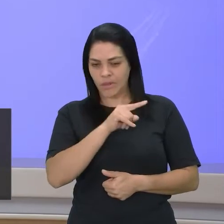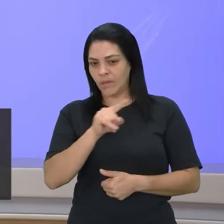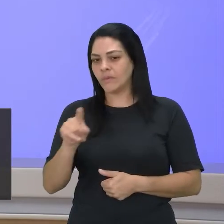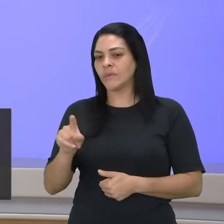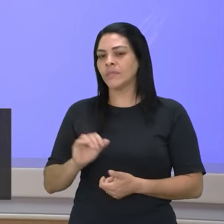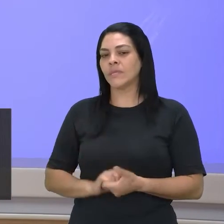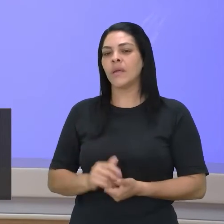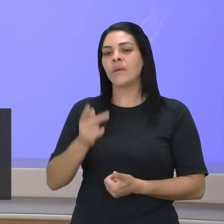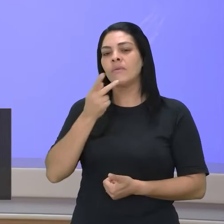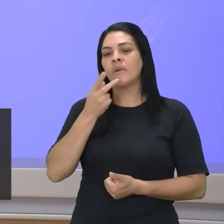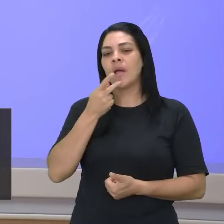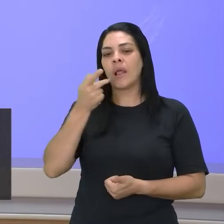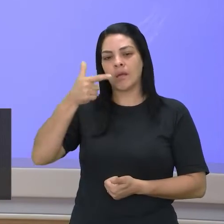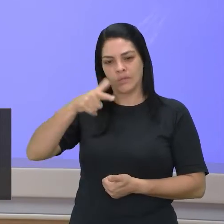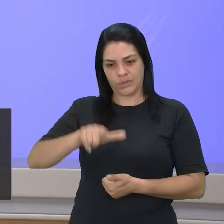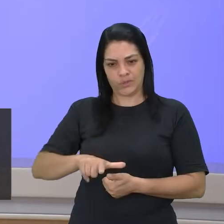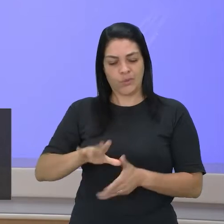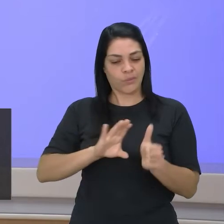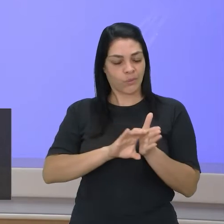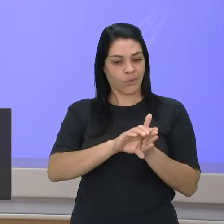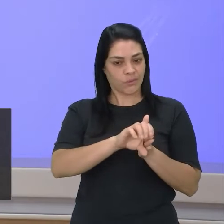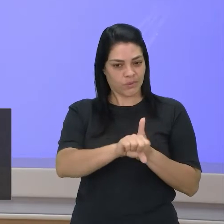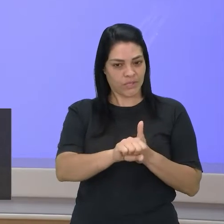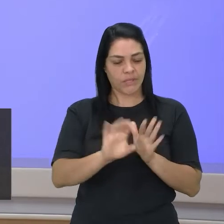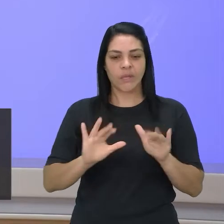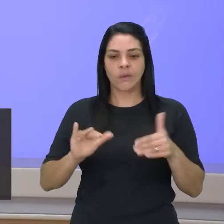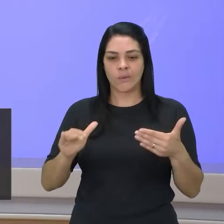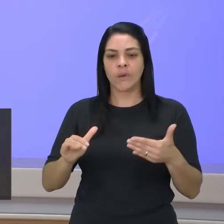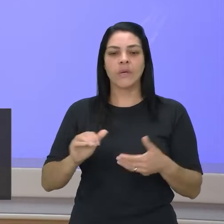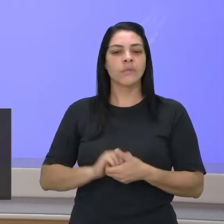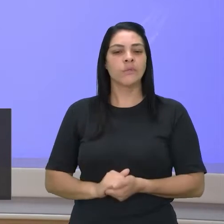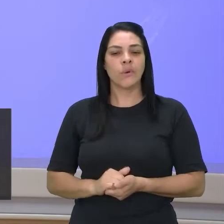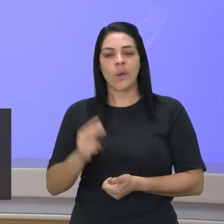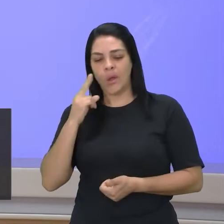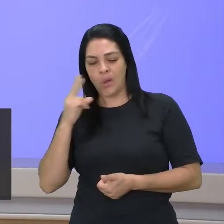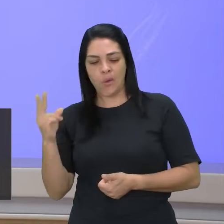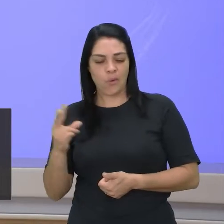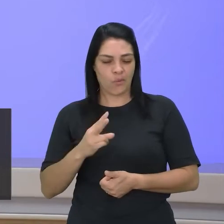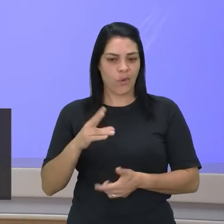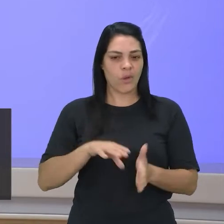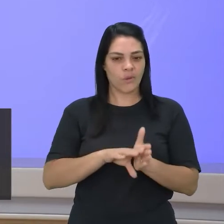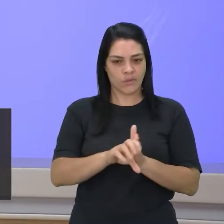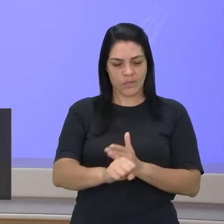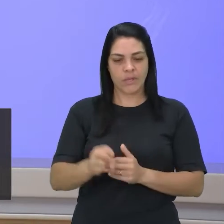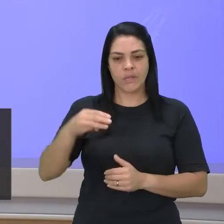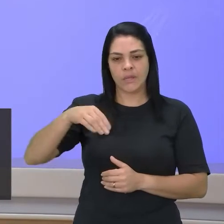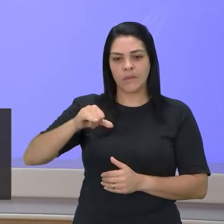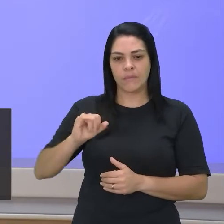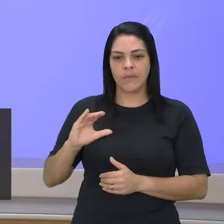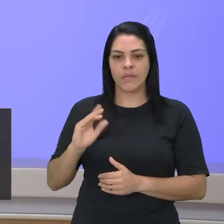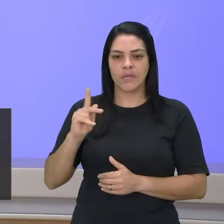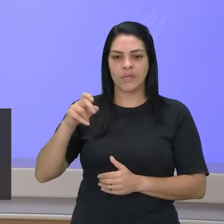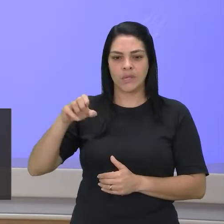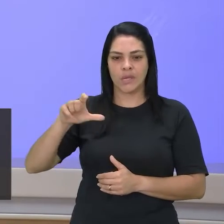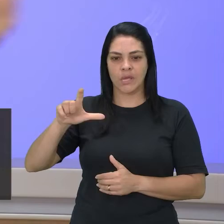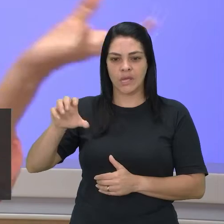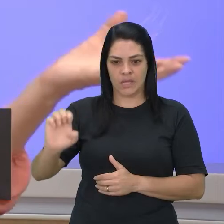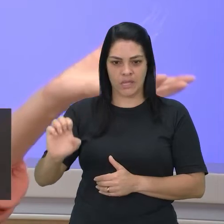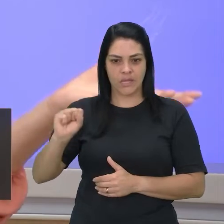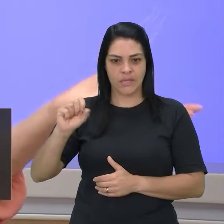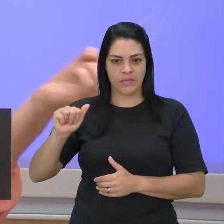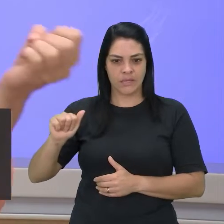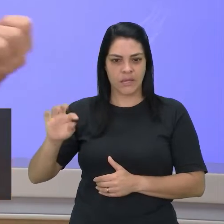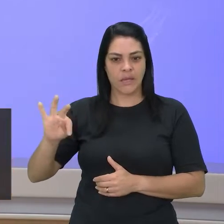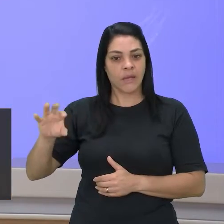nessa parte aí, para falar um pouquinho desses conceitos, porque quando eu olhei um conceito ali da Michele Sato, que é uma pessoa que me